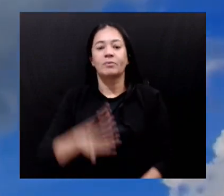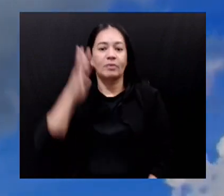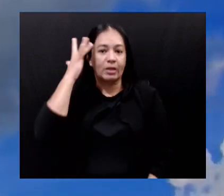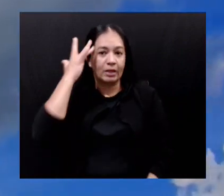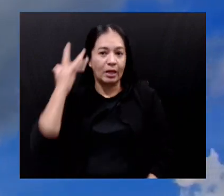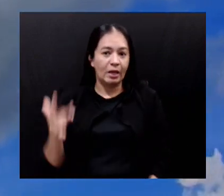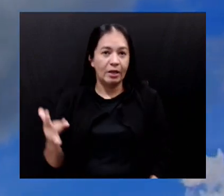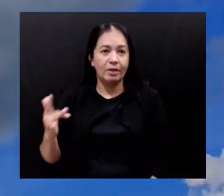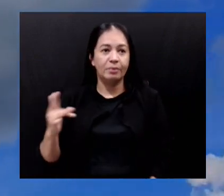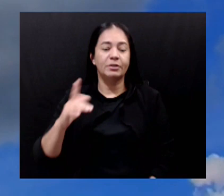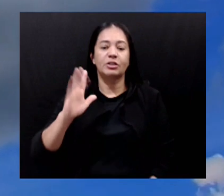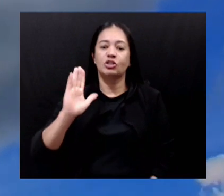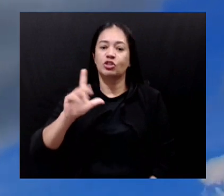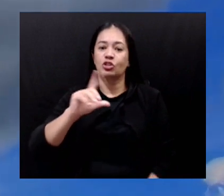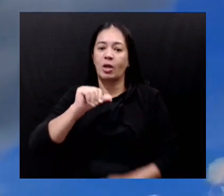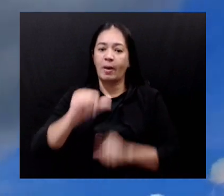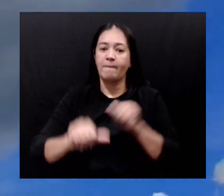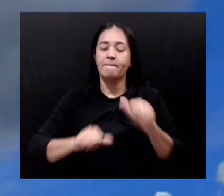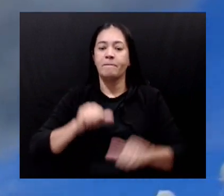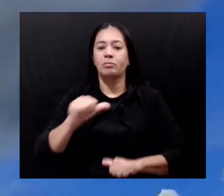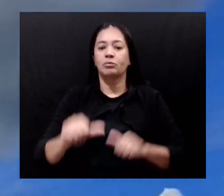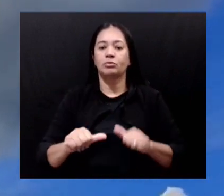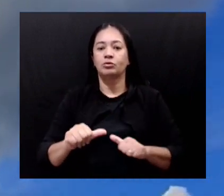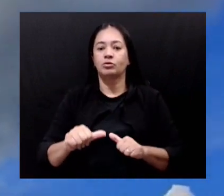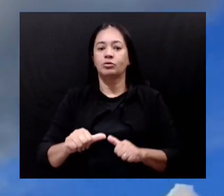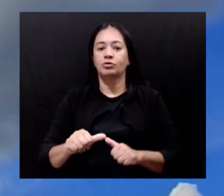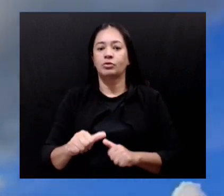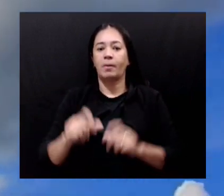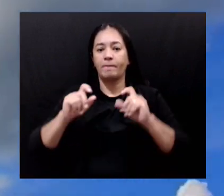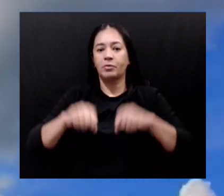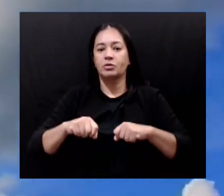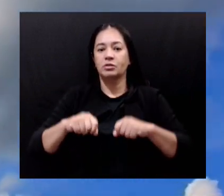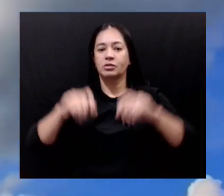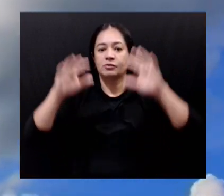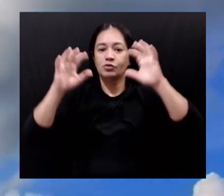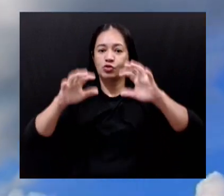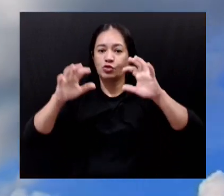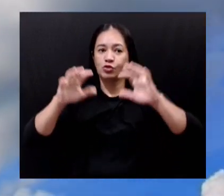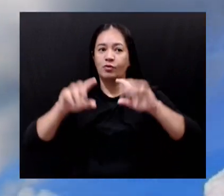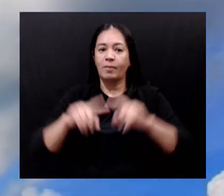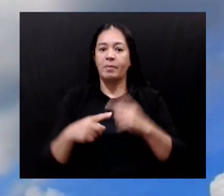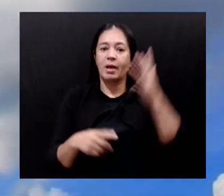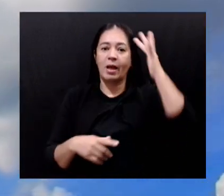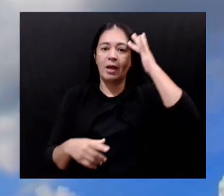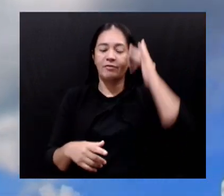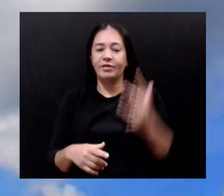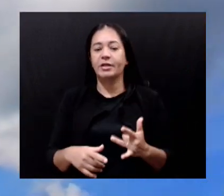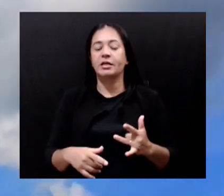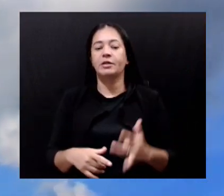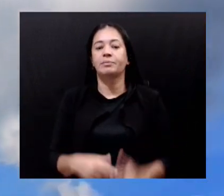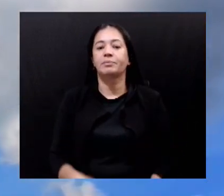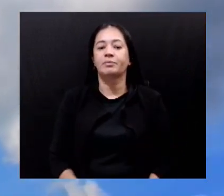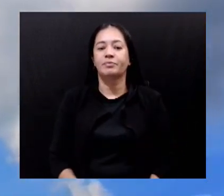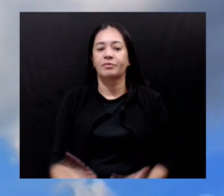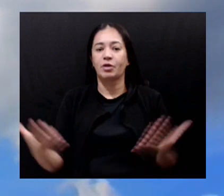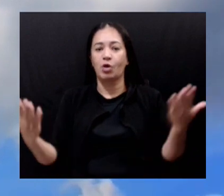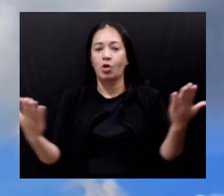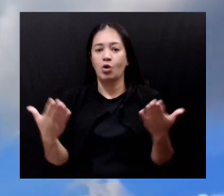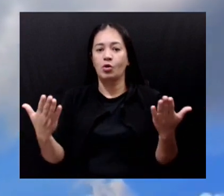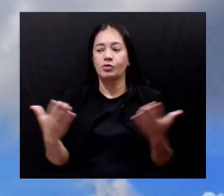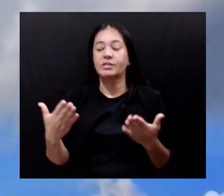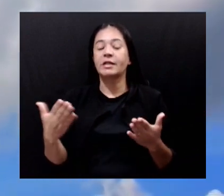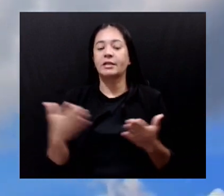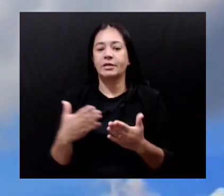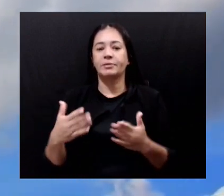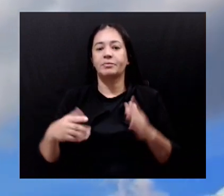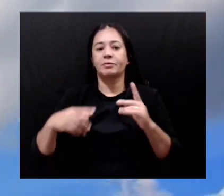mudança aí e com probabilidade de chuva, mas amanhã é outro dia, então valendo para hoje, mínima 15, máxima 28,